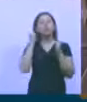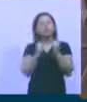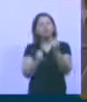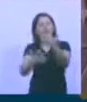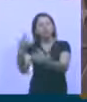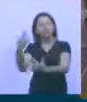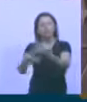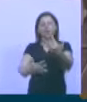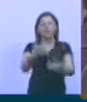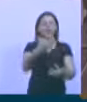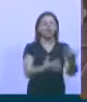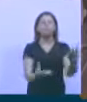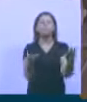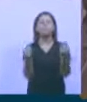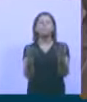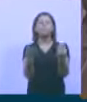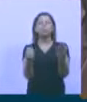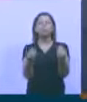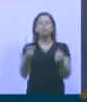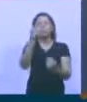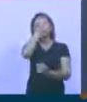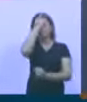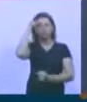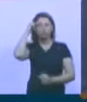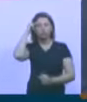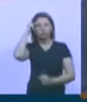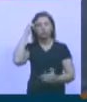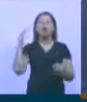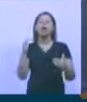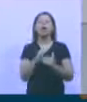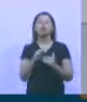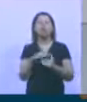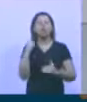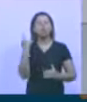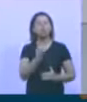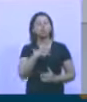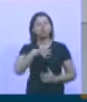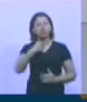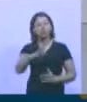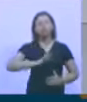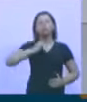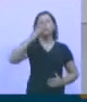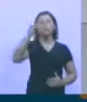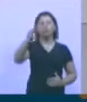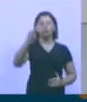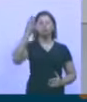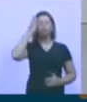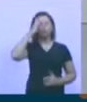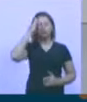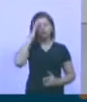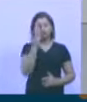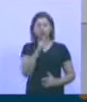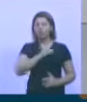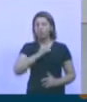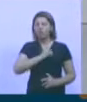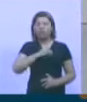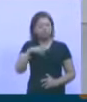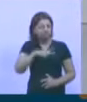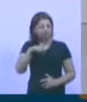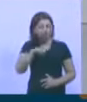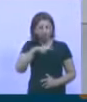muitas pessoas. Your personal sin remains with you. O seu pecado pessoal permanece em você. But the effects of